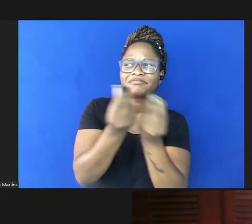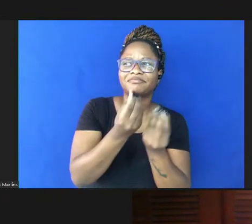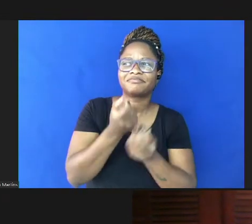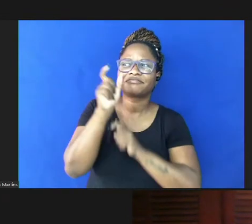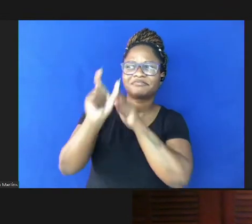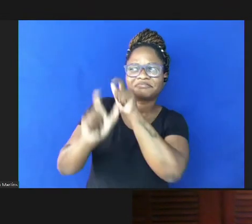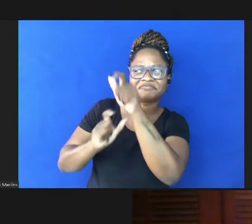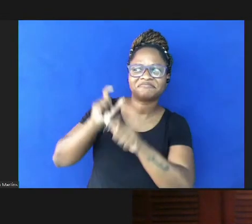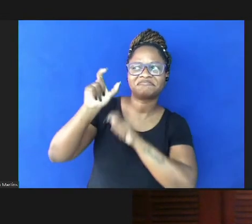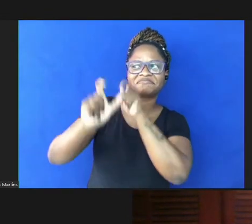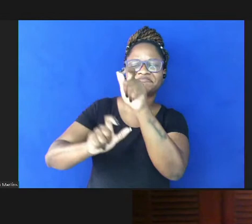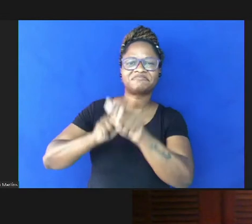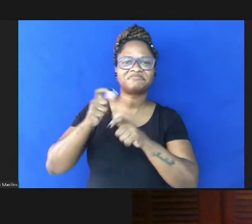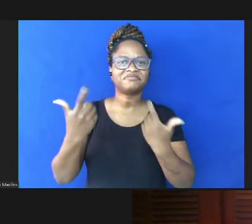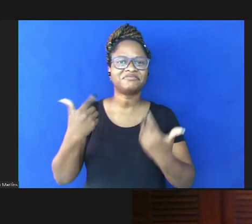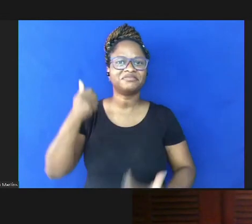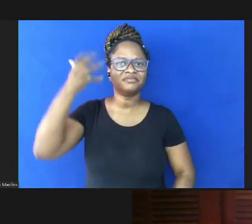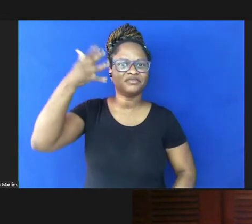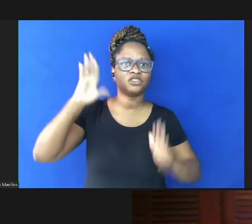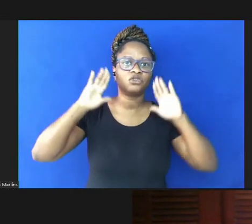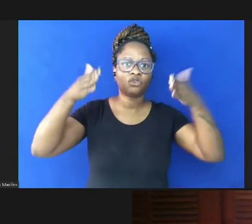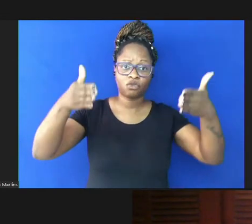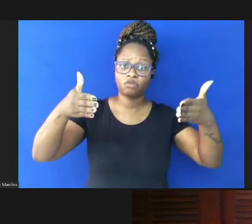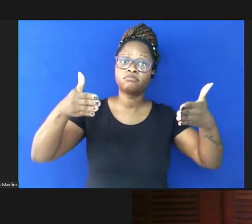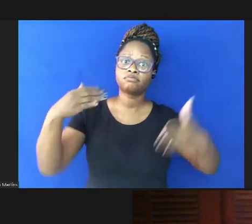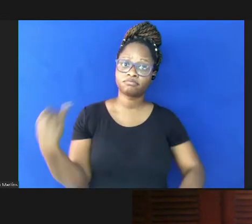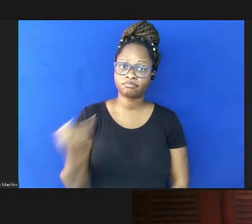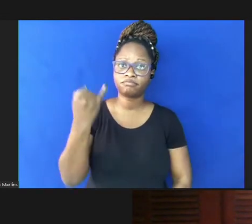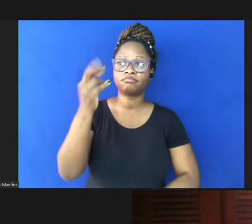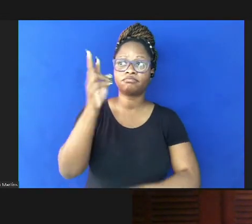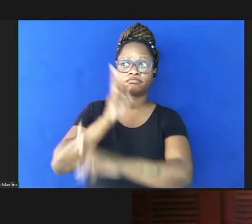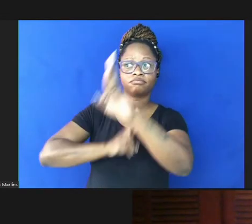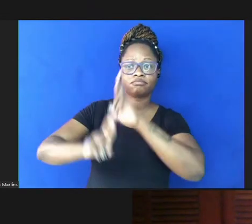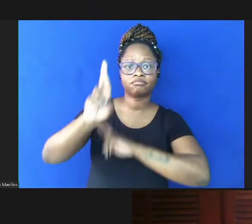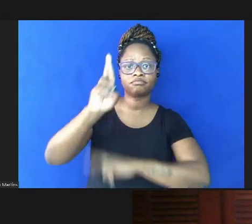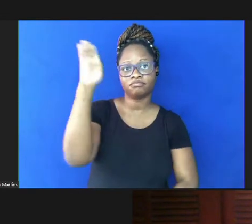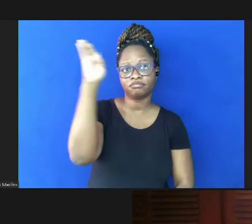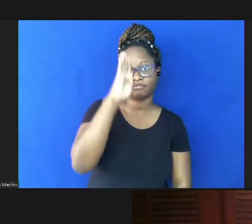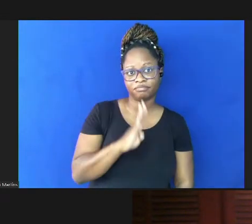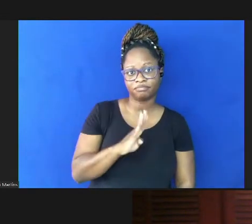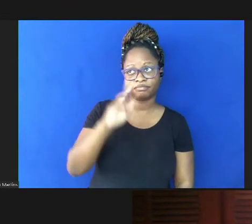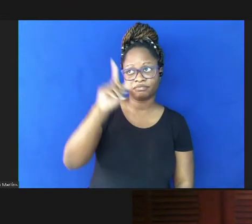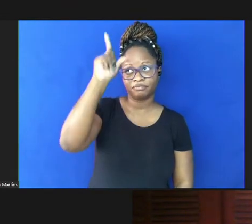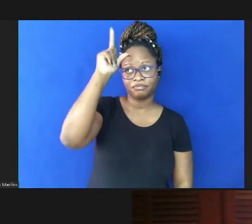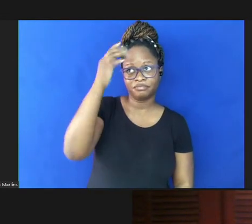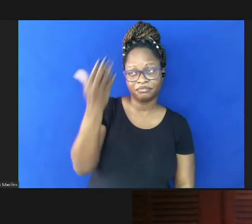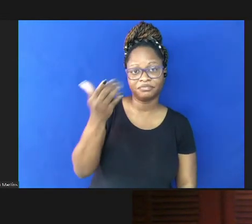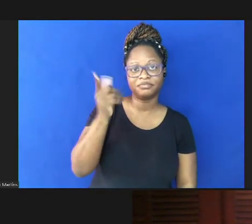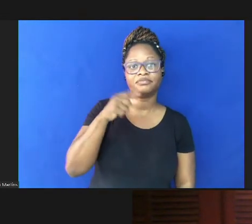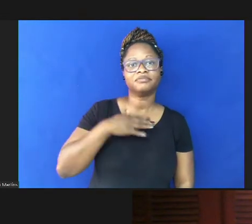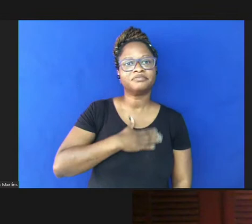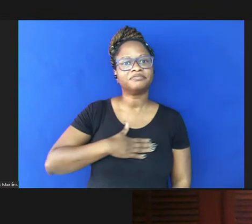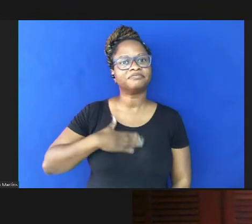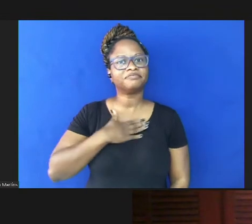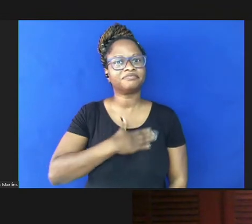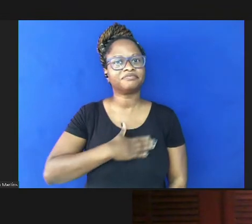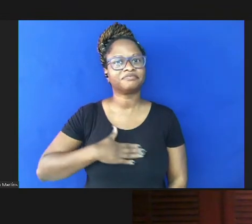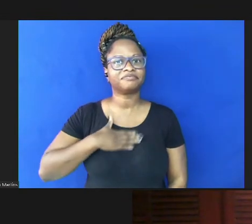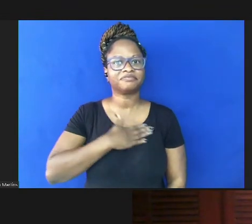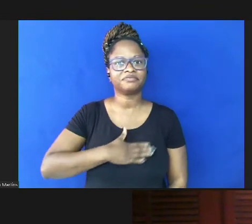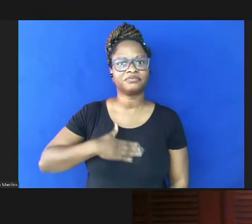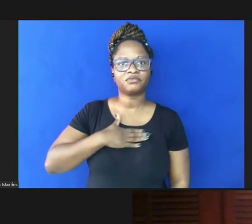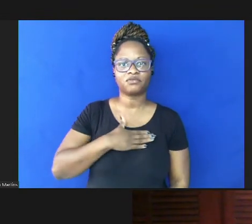desse seminário com esse foco tão importante nas relações Brasil-Alemanha. É um prazer muito grande para mim